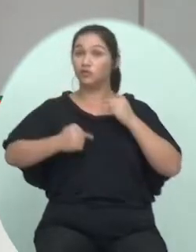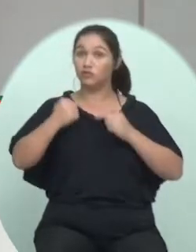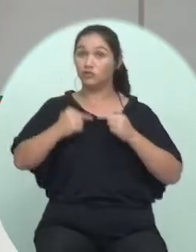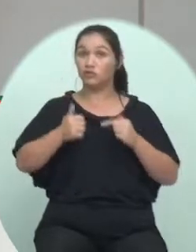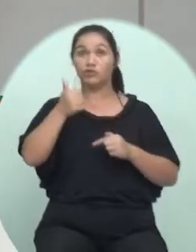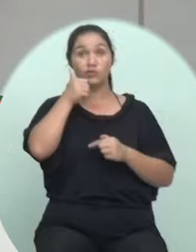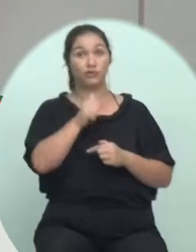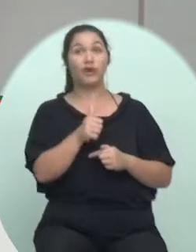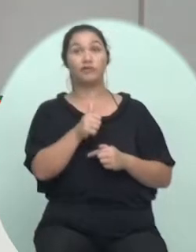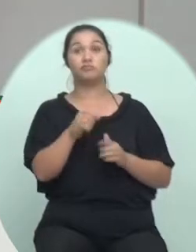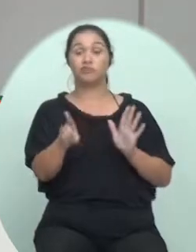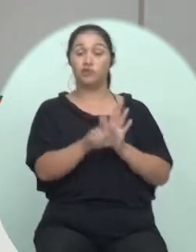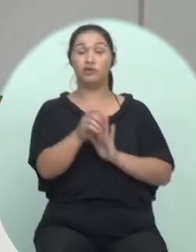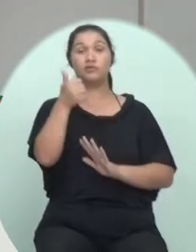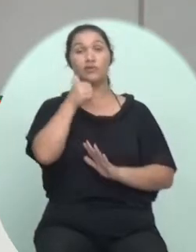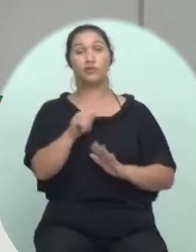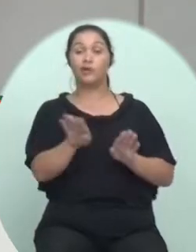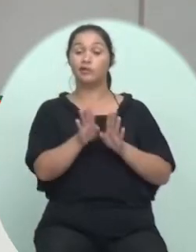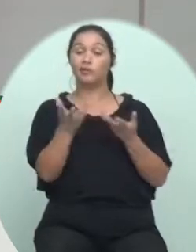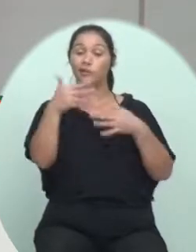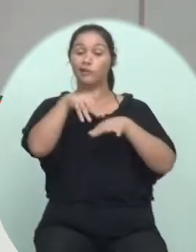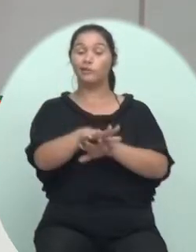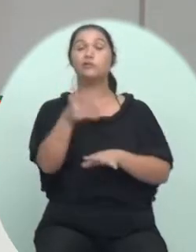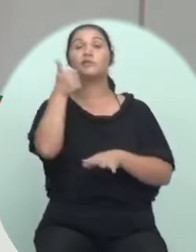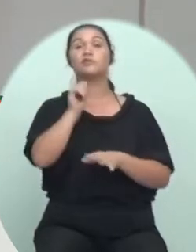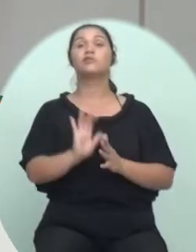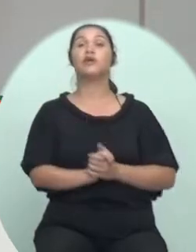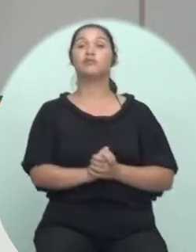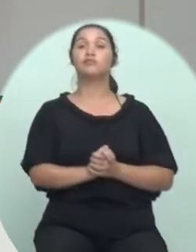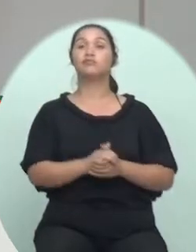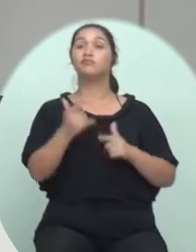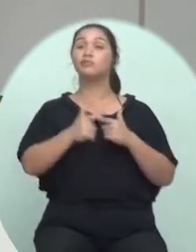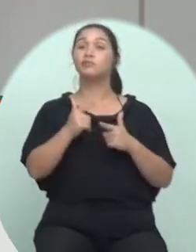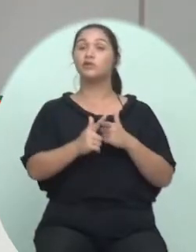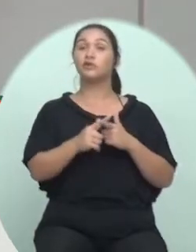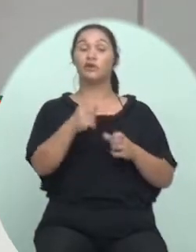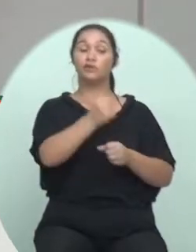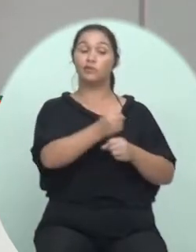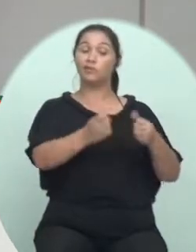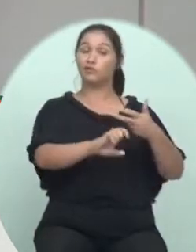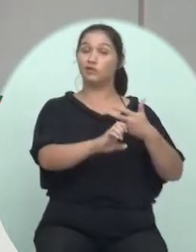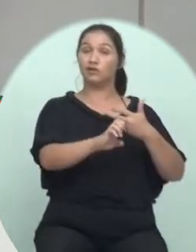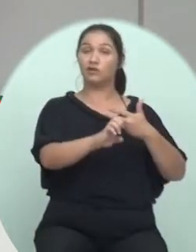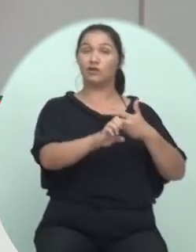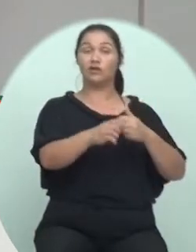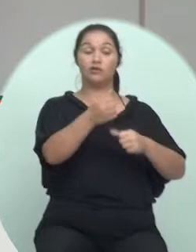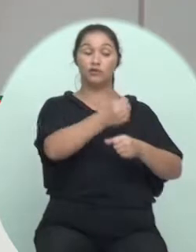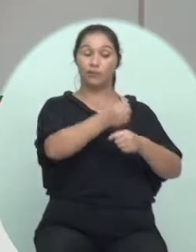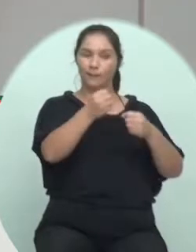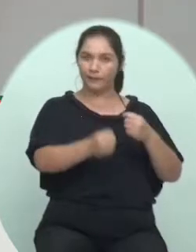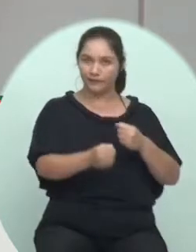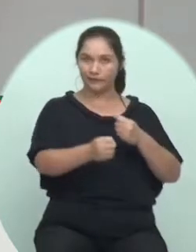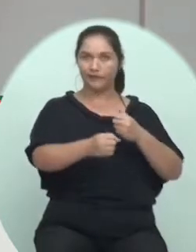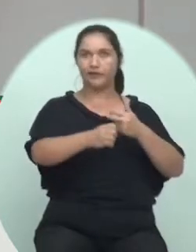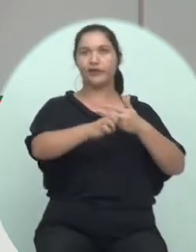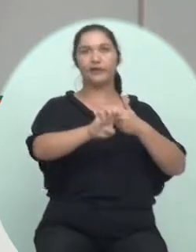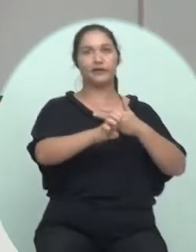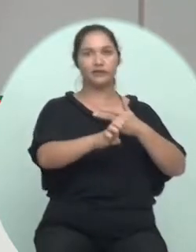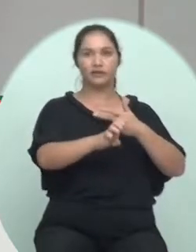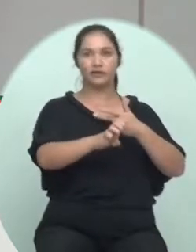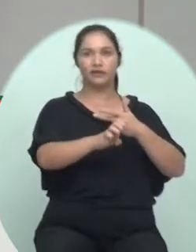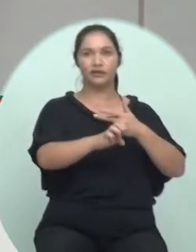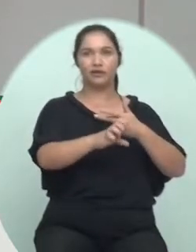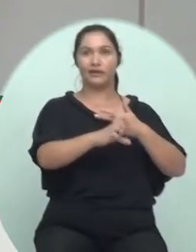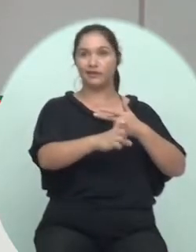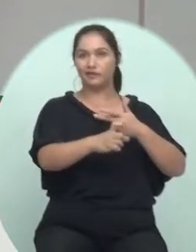da mulher, para incluir a mulher, porque já que em nível do executivo nós não temos esse espaço, pelo menos não tínhamos, e